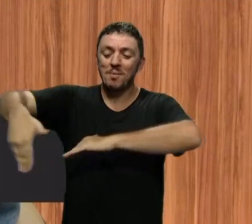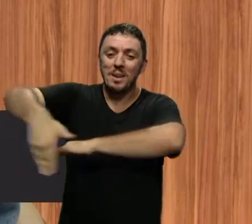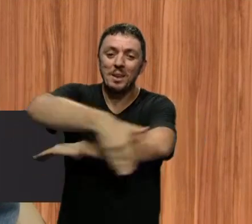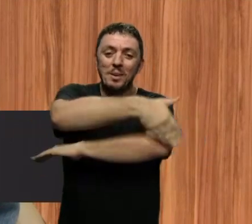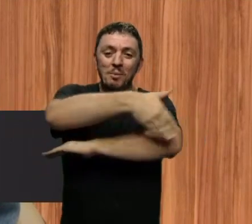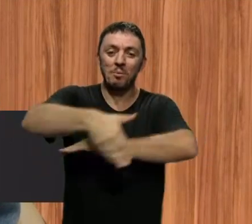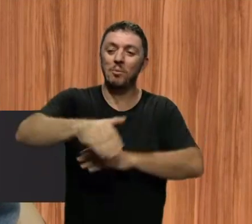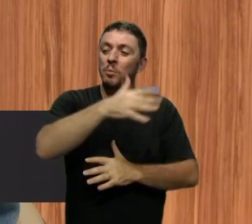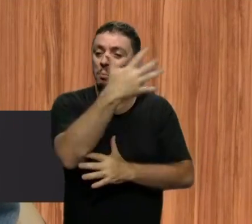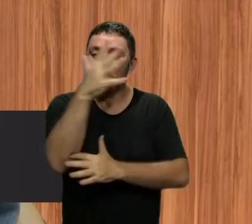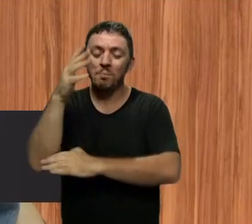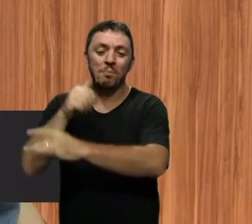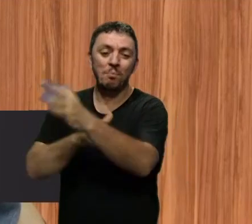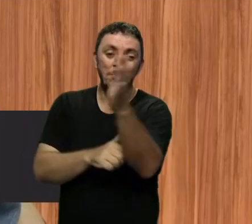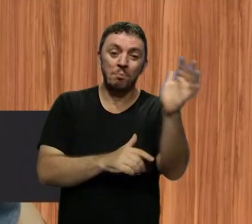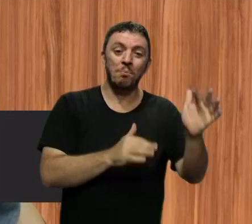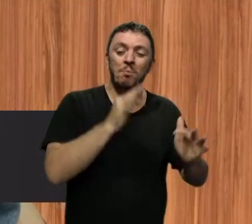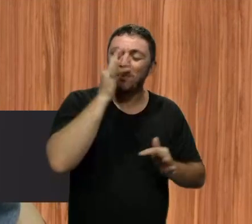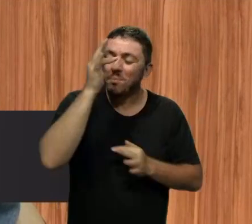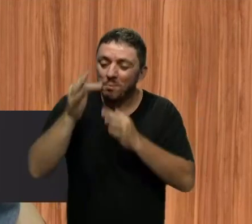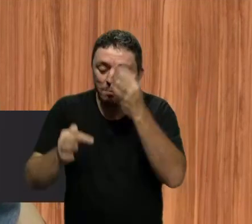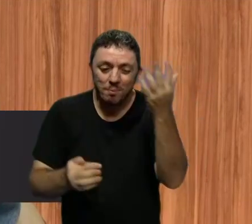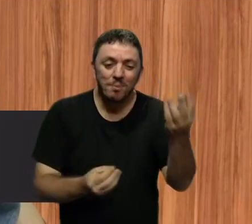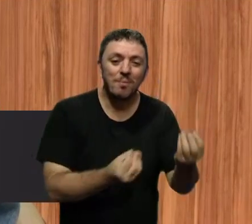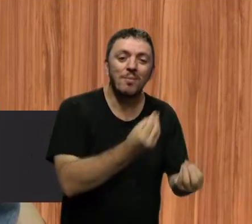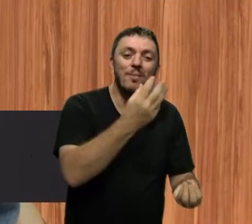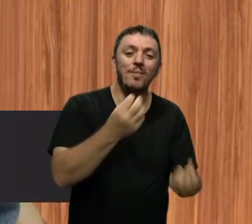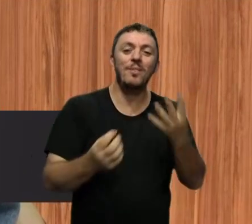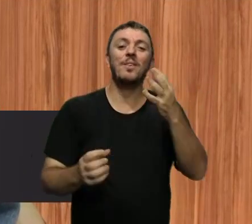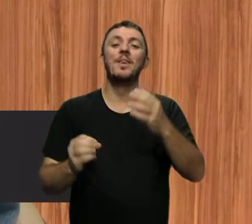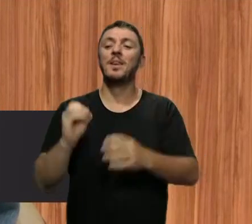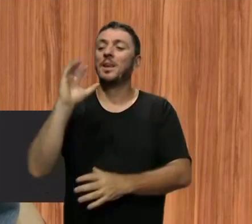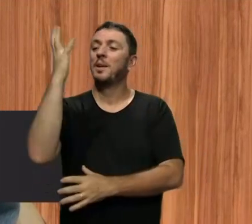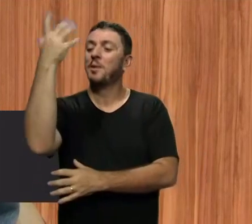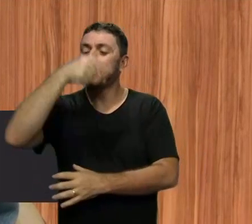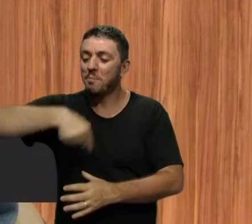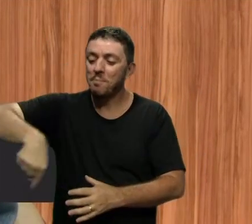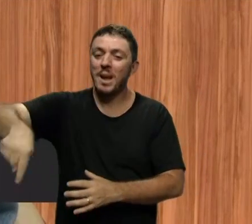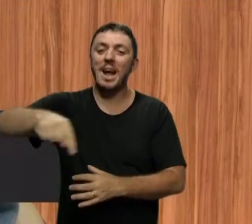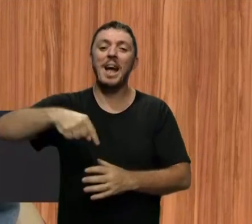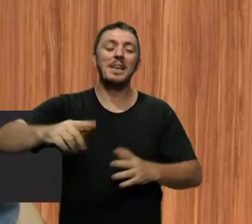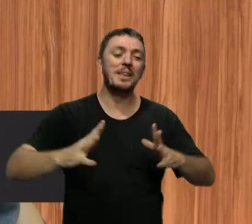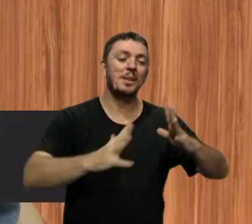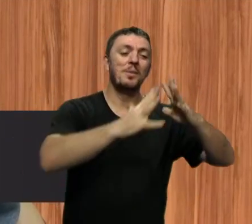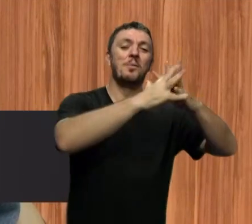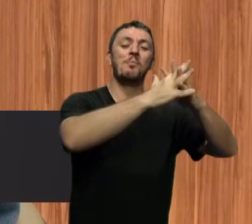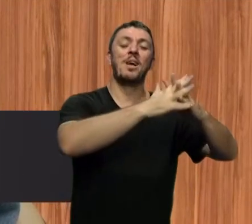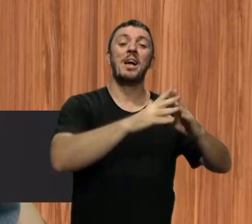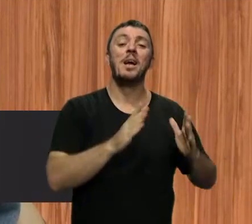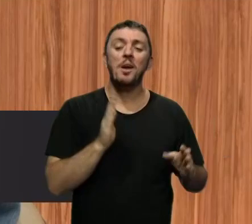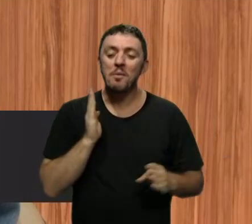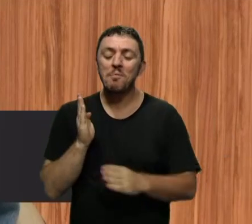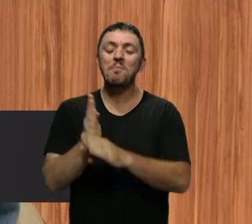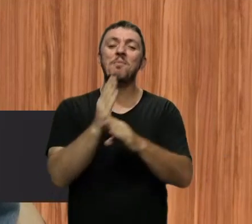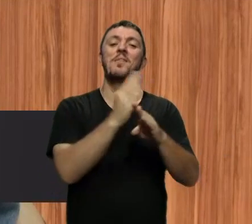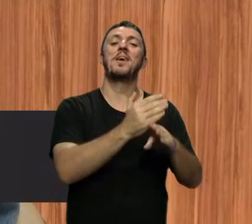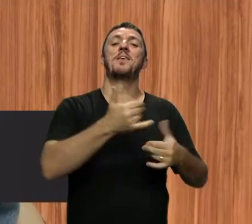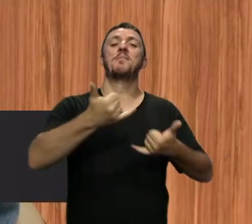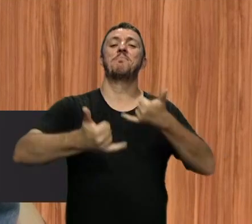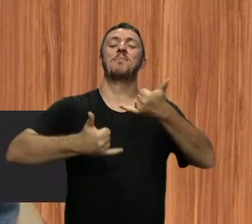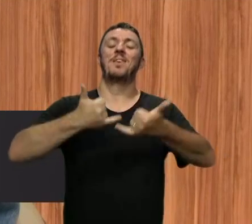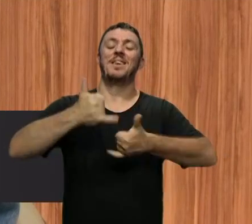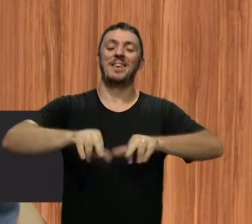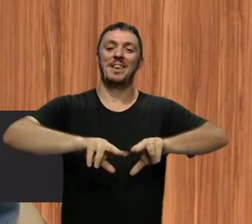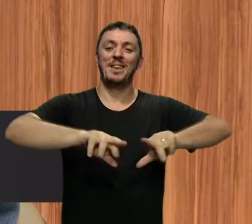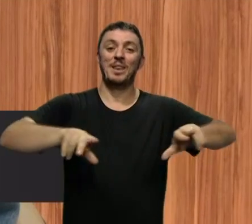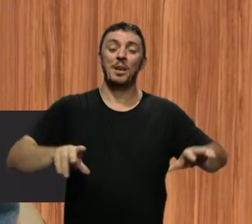escolas, também nos parques, nas praças, a fim de descobrirem brincadeiras nesses locais. Após essa